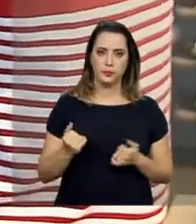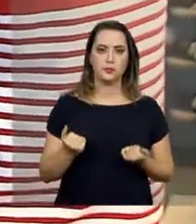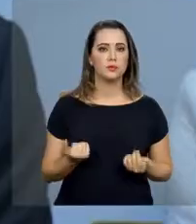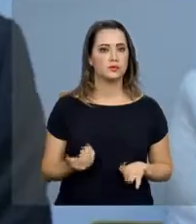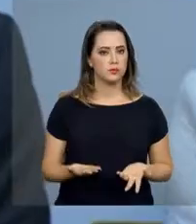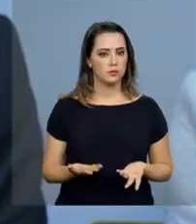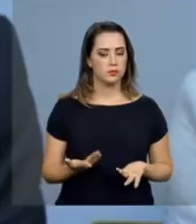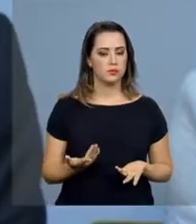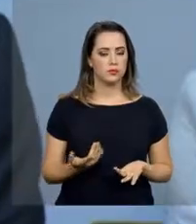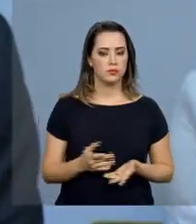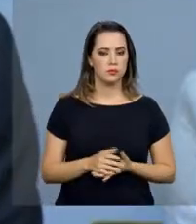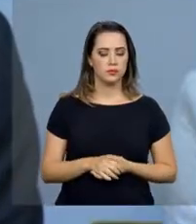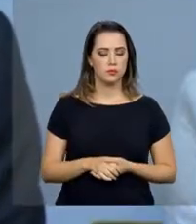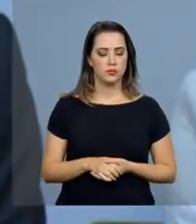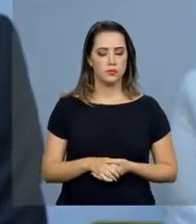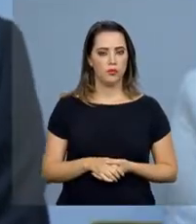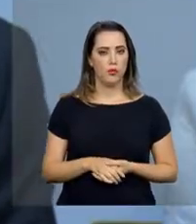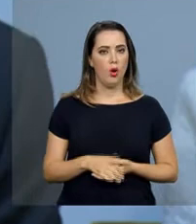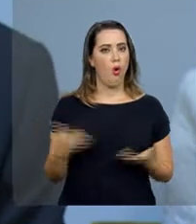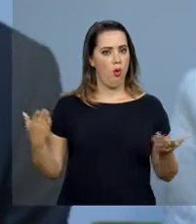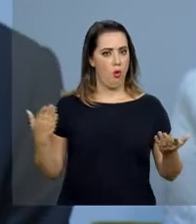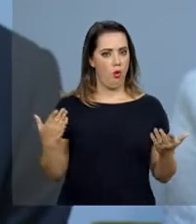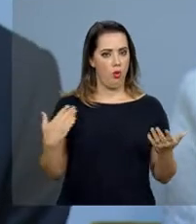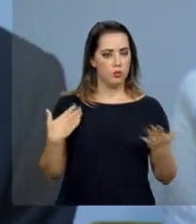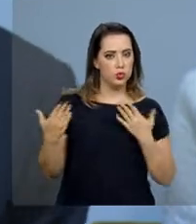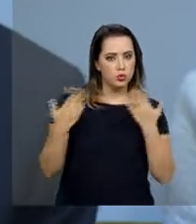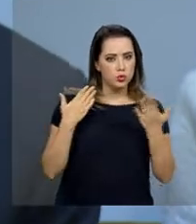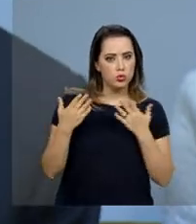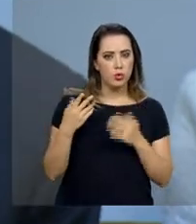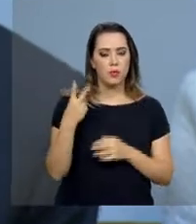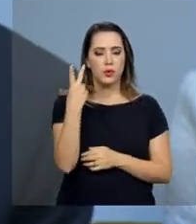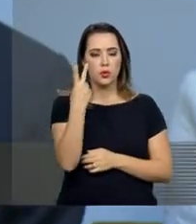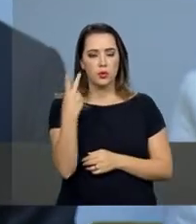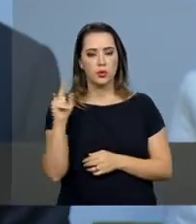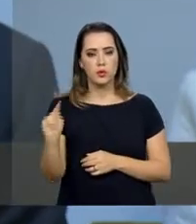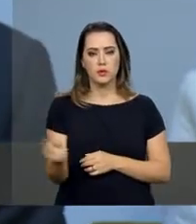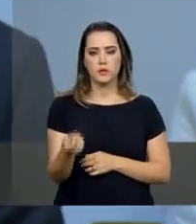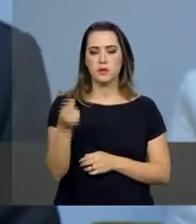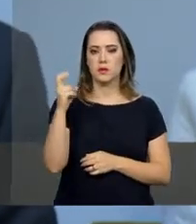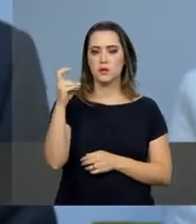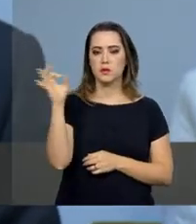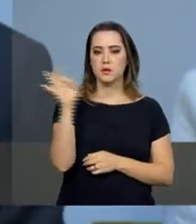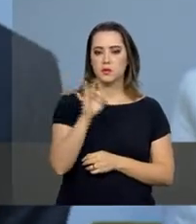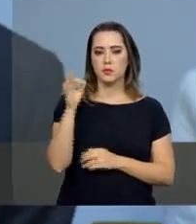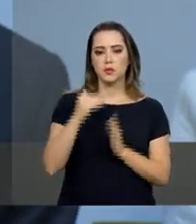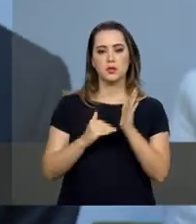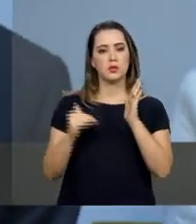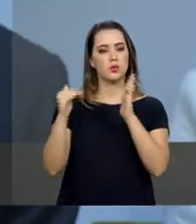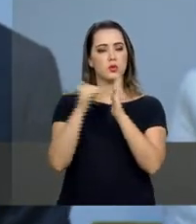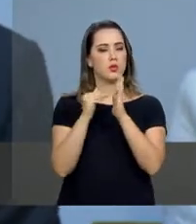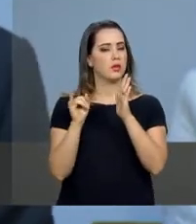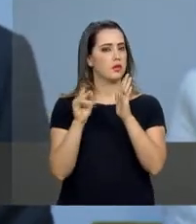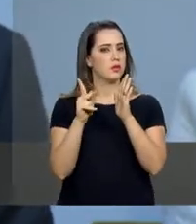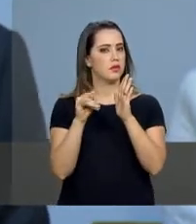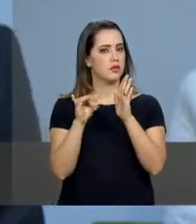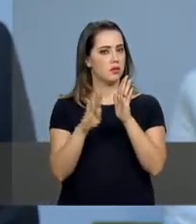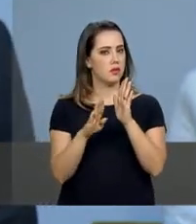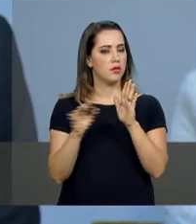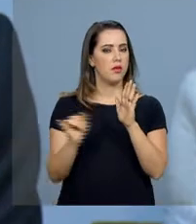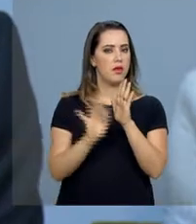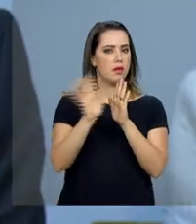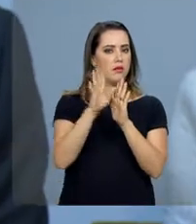com a situação atual que esse parâmetro dois e meio por cento de crescimento real do pib e inflação de 4